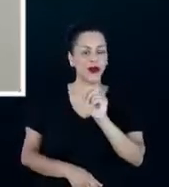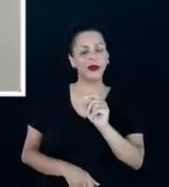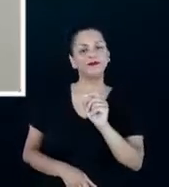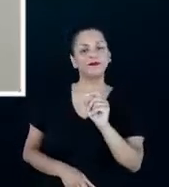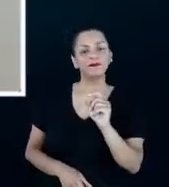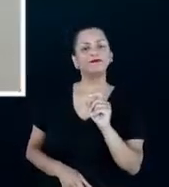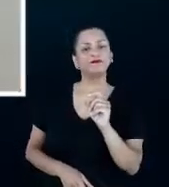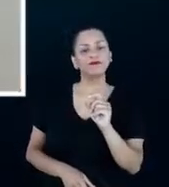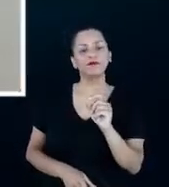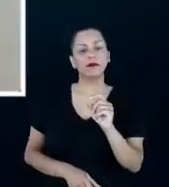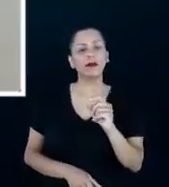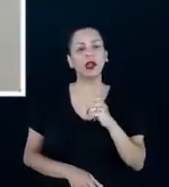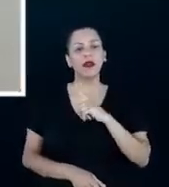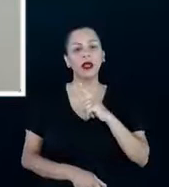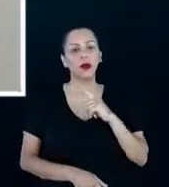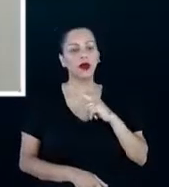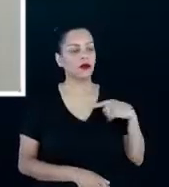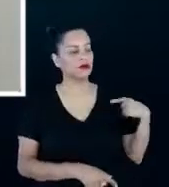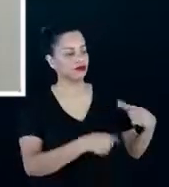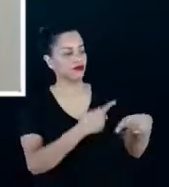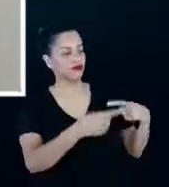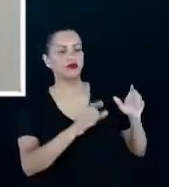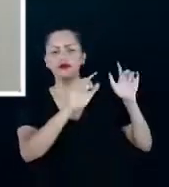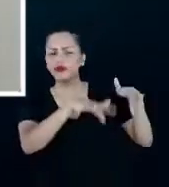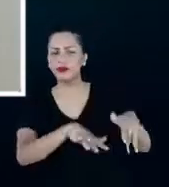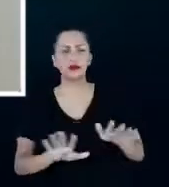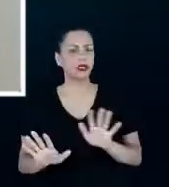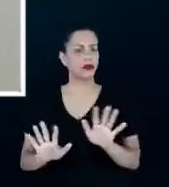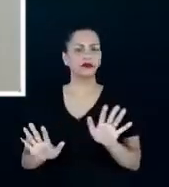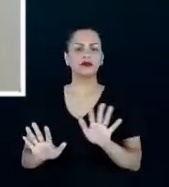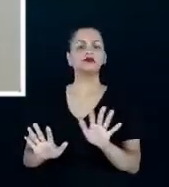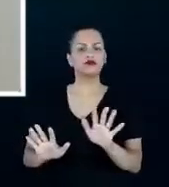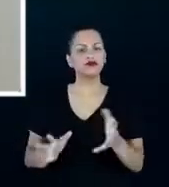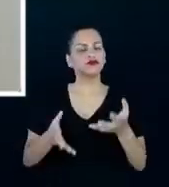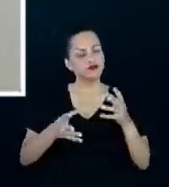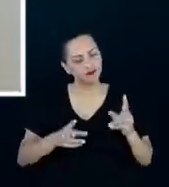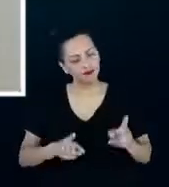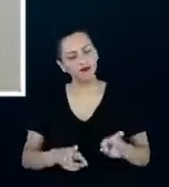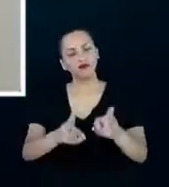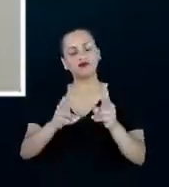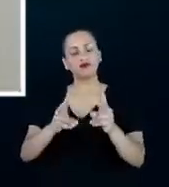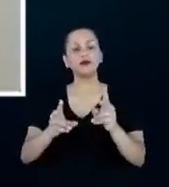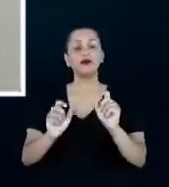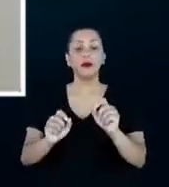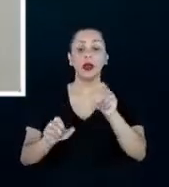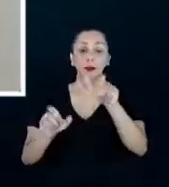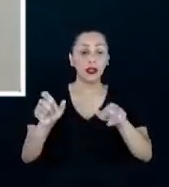de não deixarmos legados para trás. No fundo, o que a gente quer é possibilitar que os nossos